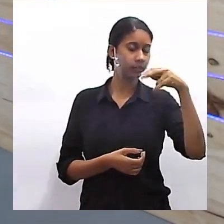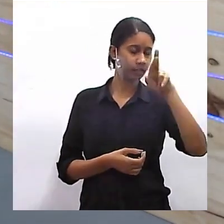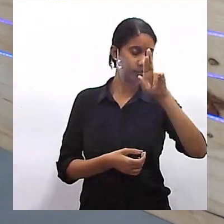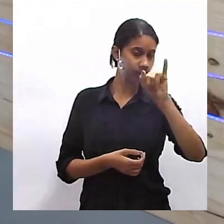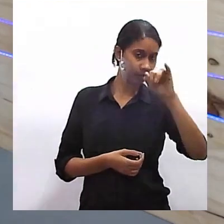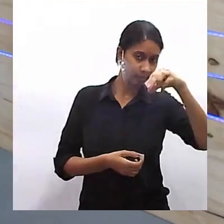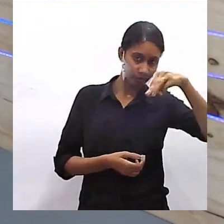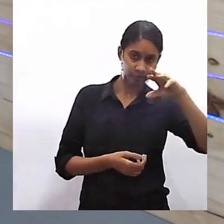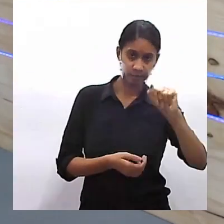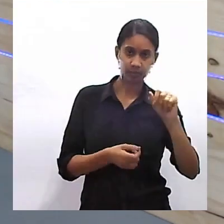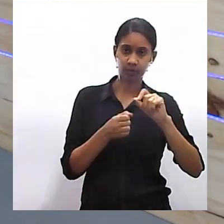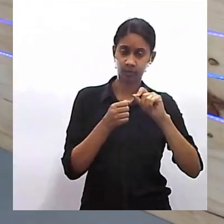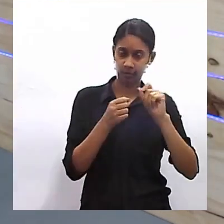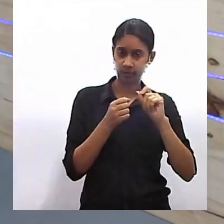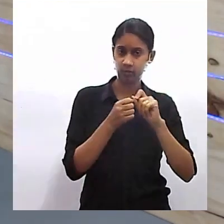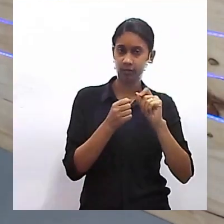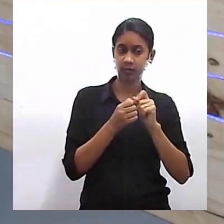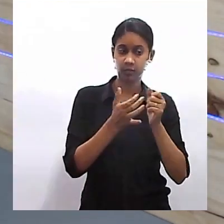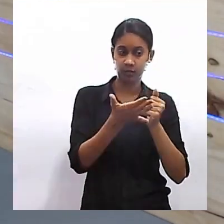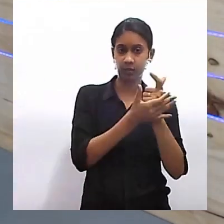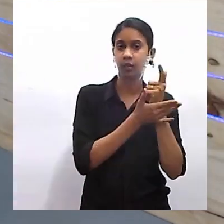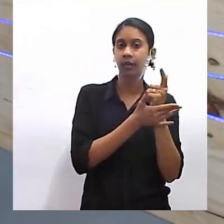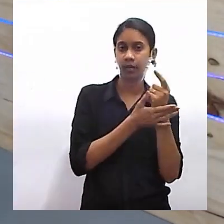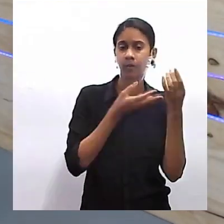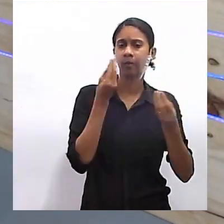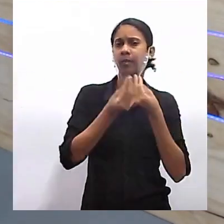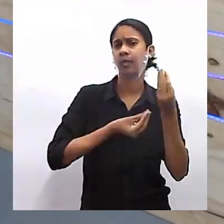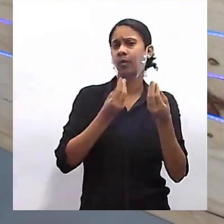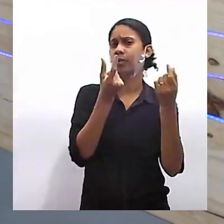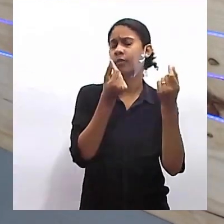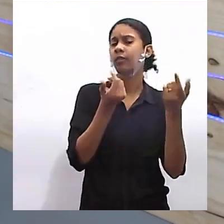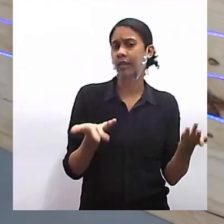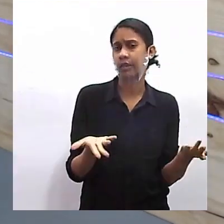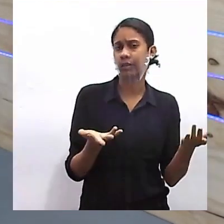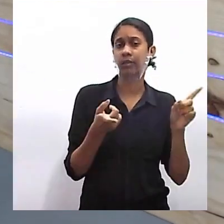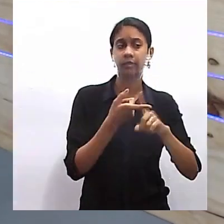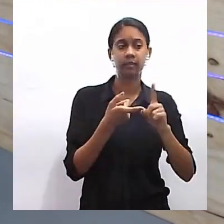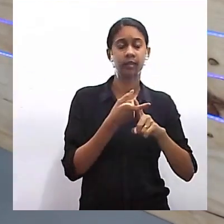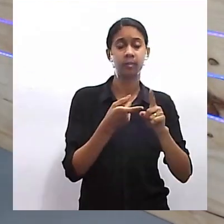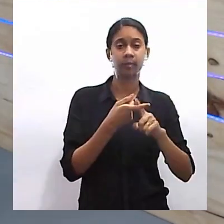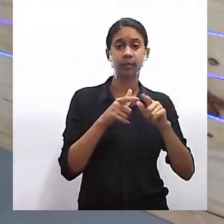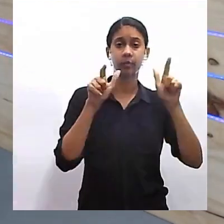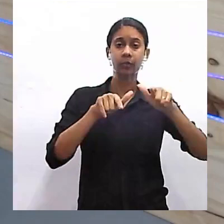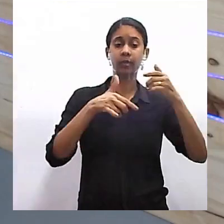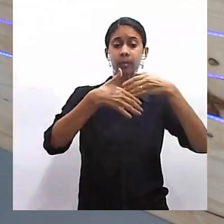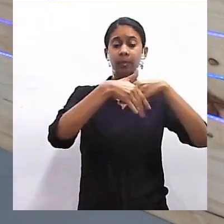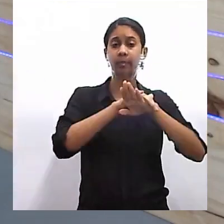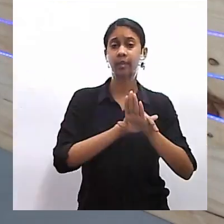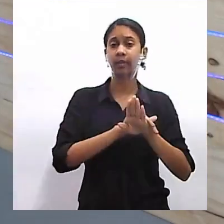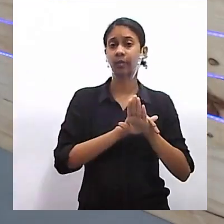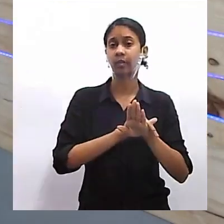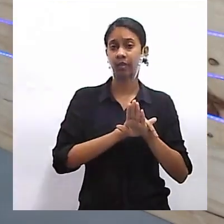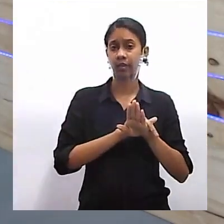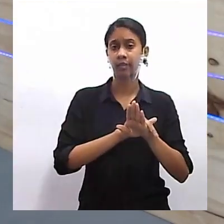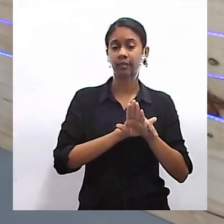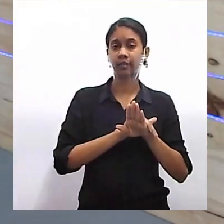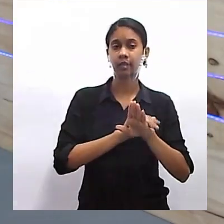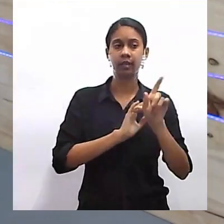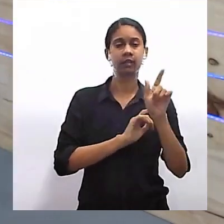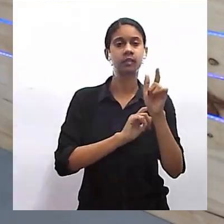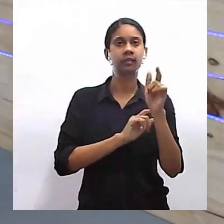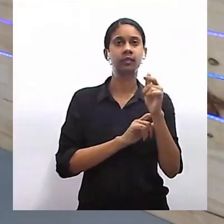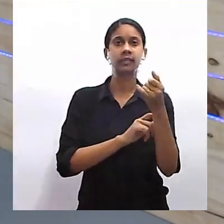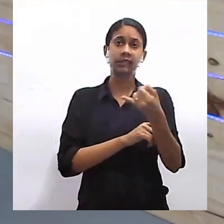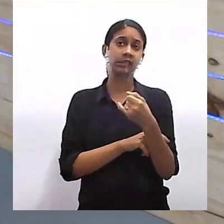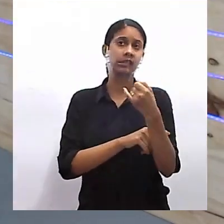custo variável. A gente sabe, custo fixo, o armazém ele não é um armazém fixo, né? Não é um armazém próprio,